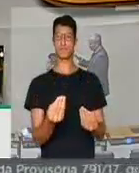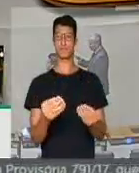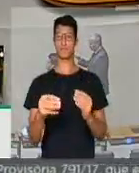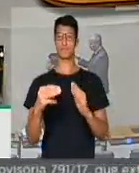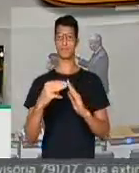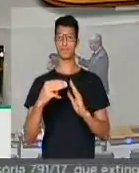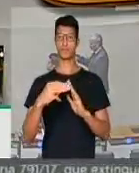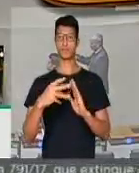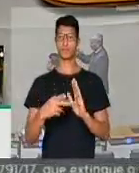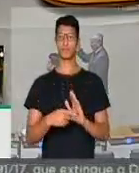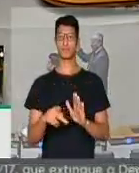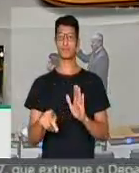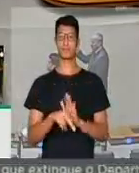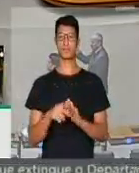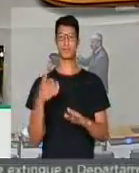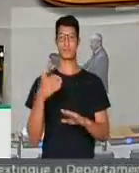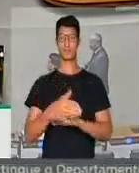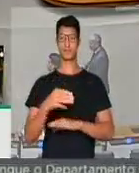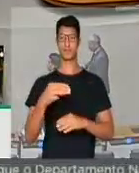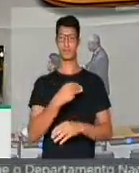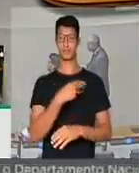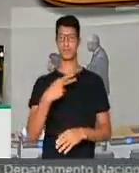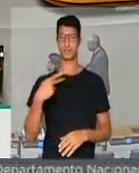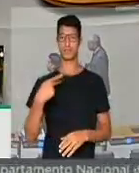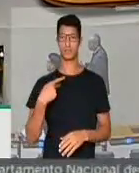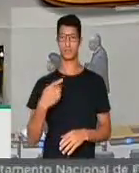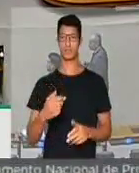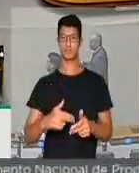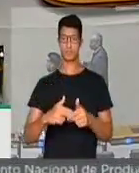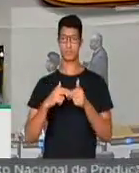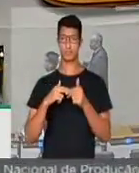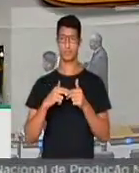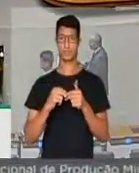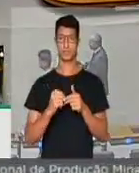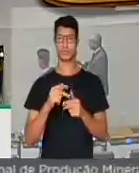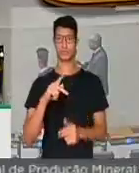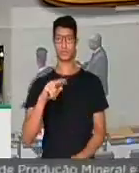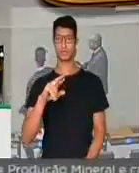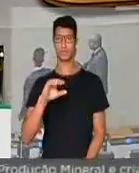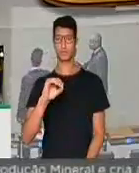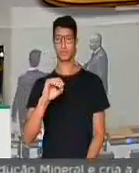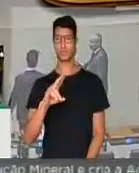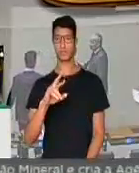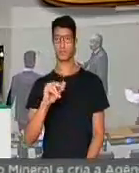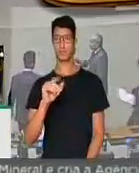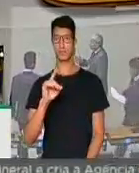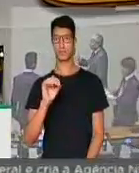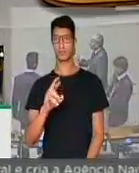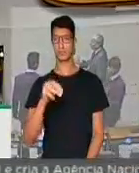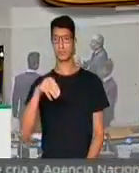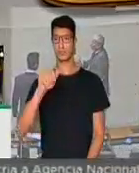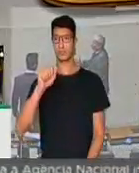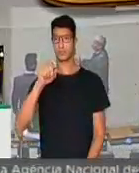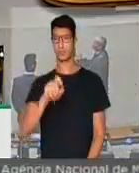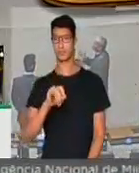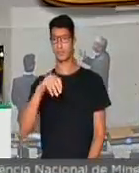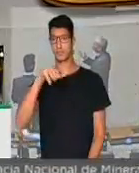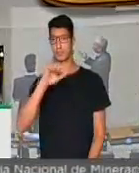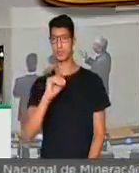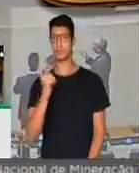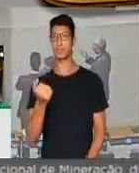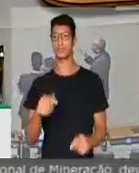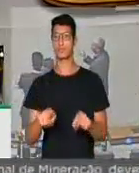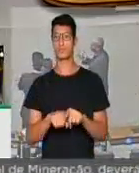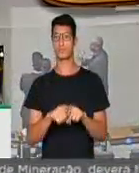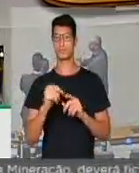a medida cautelar que foi impetrada pelo Ministério Público através do procurador Máximo, Marinos Máximo,